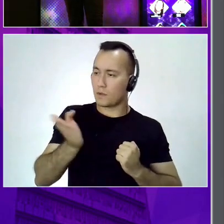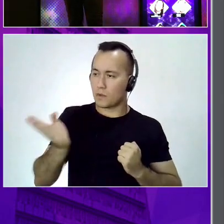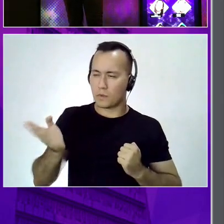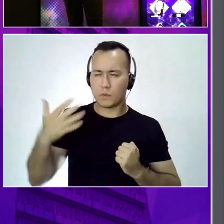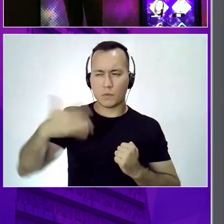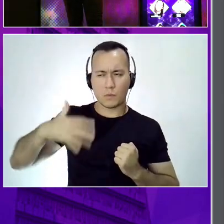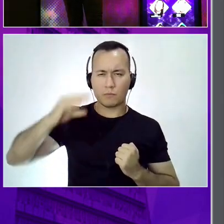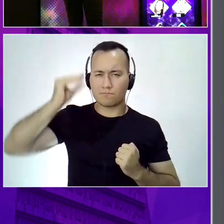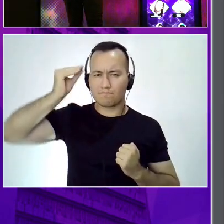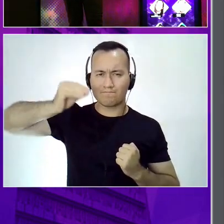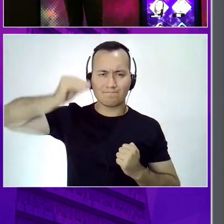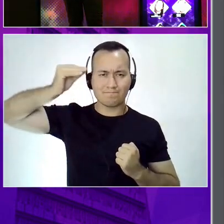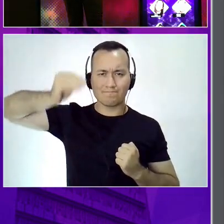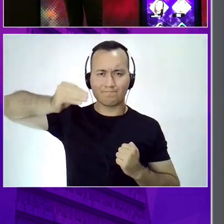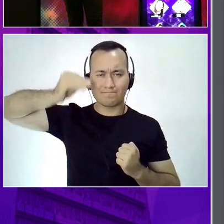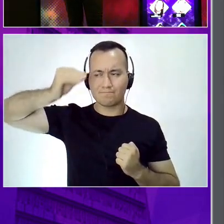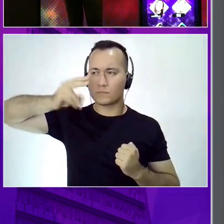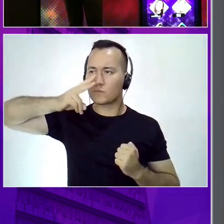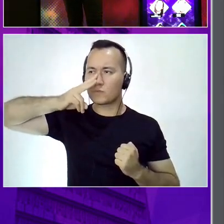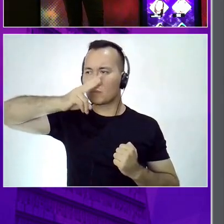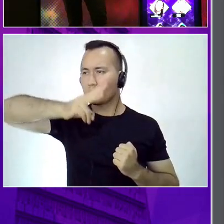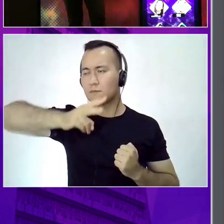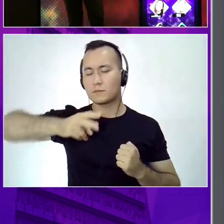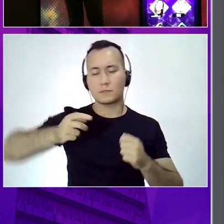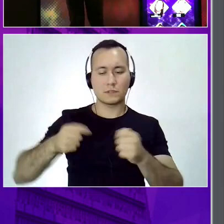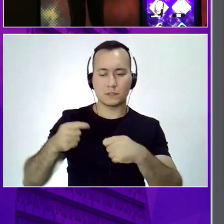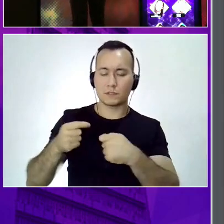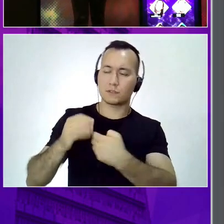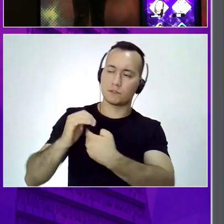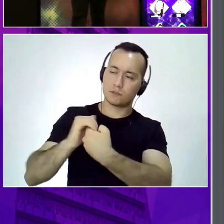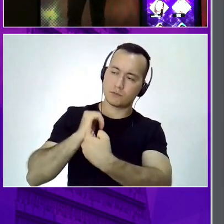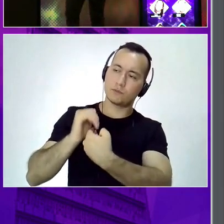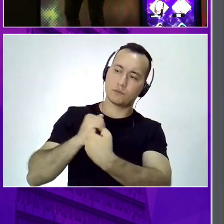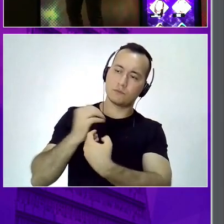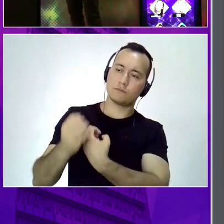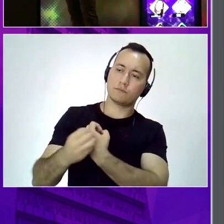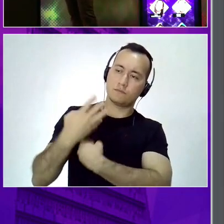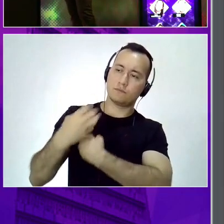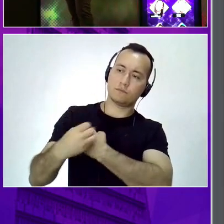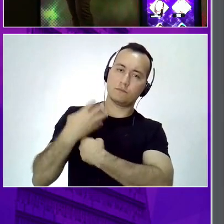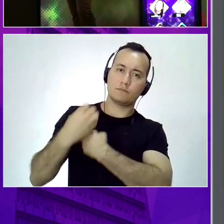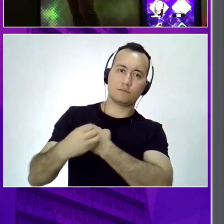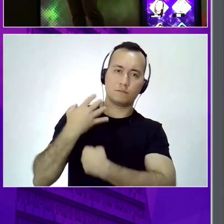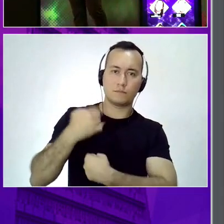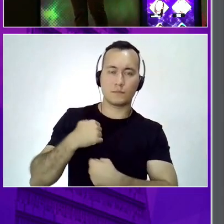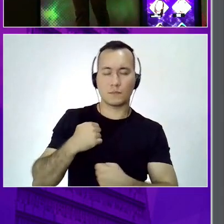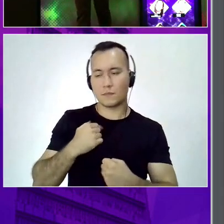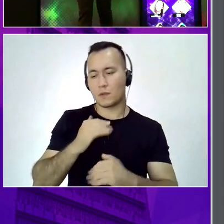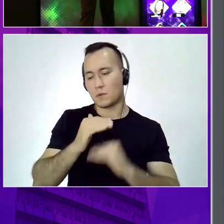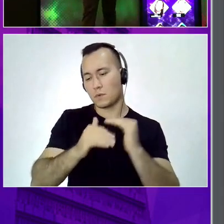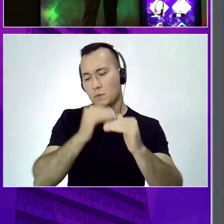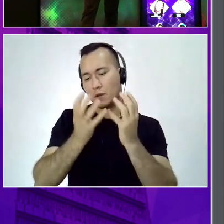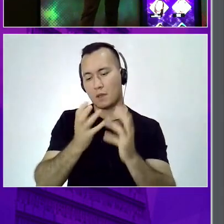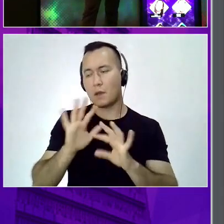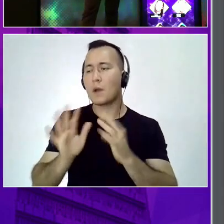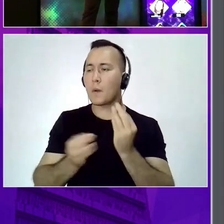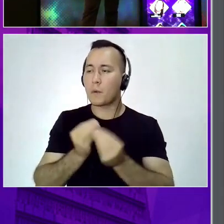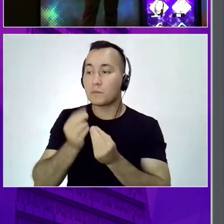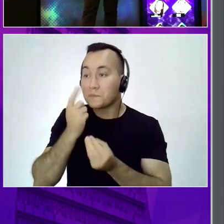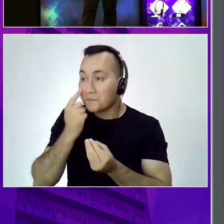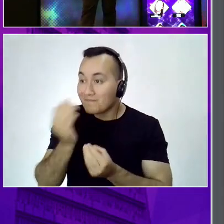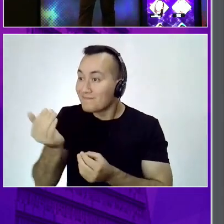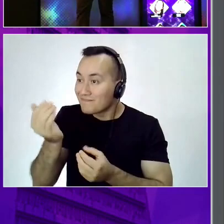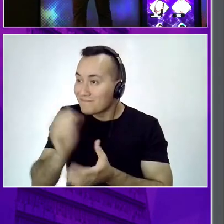para compartilhar. Talvez a gente deva fazer mais do que a gente está fazendo. E as pessoas imaginam que a AI